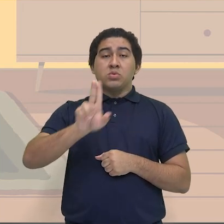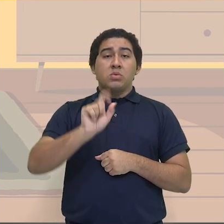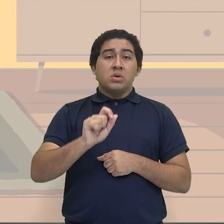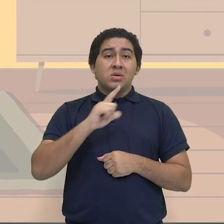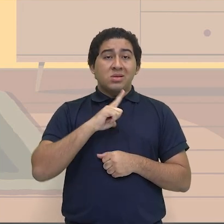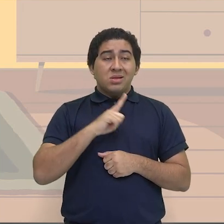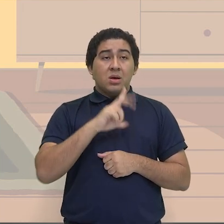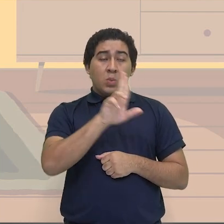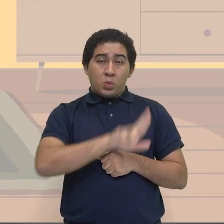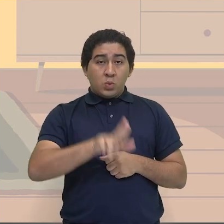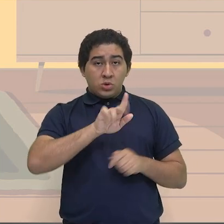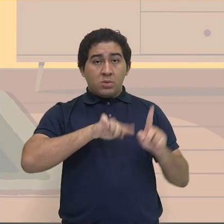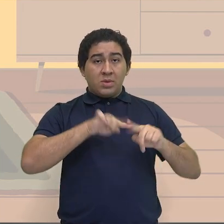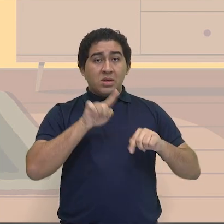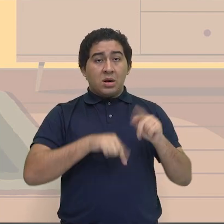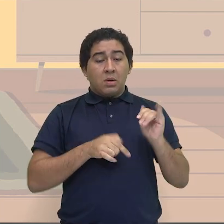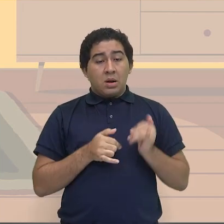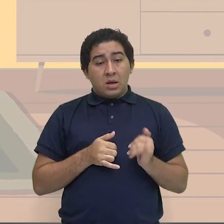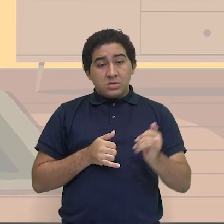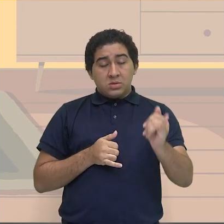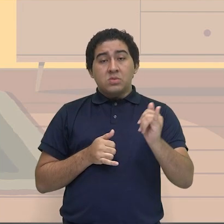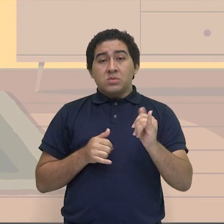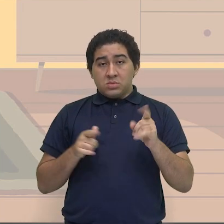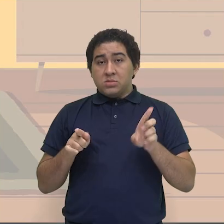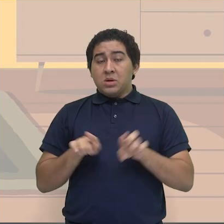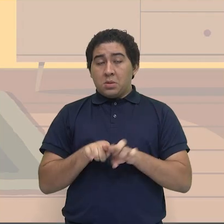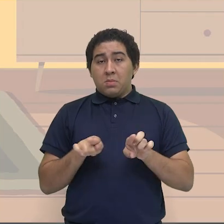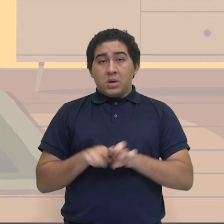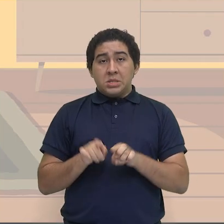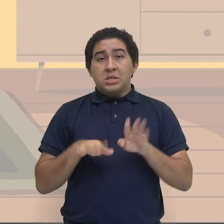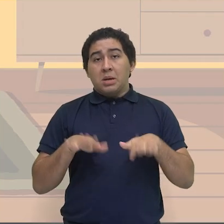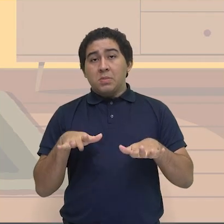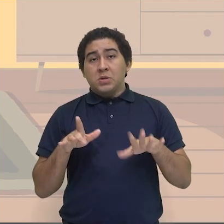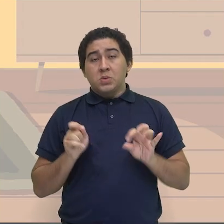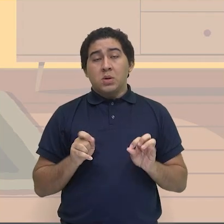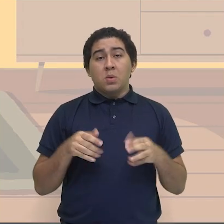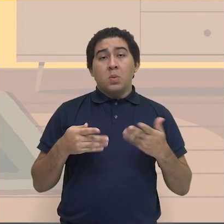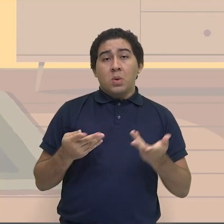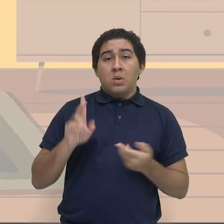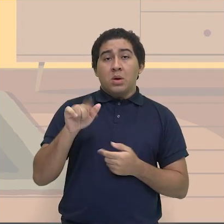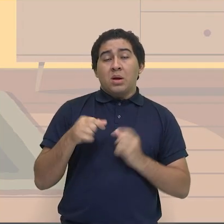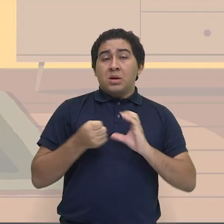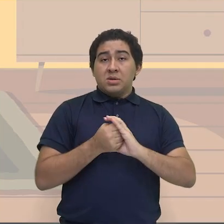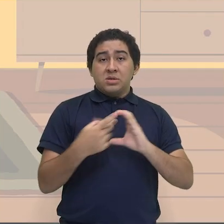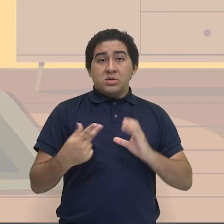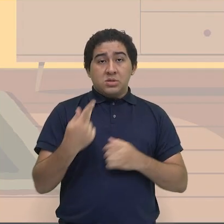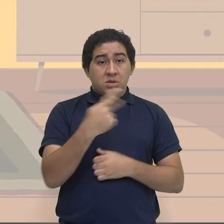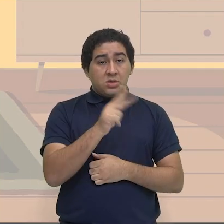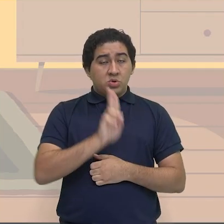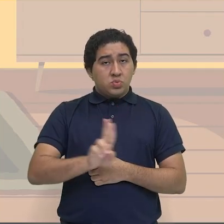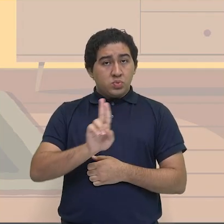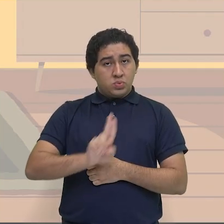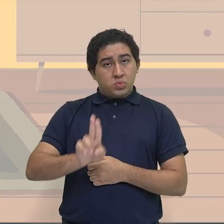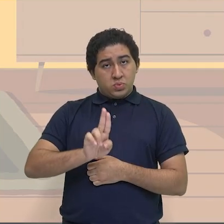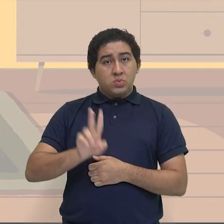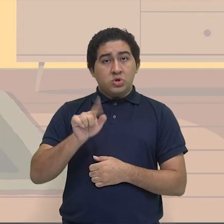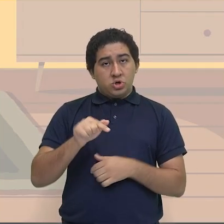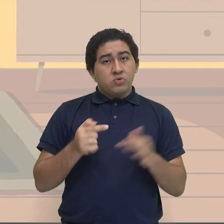dispositivos elétricos e eletrônicos de acordo com suas especificações de